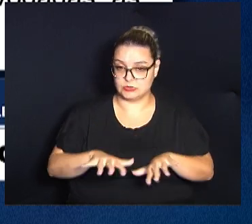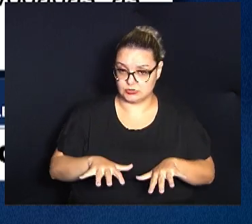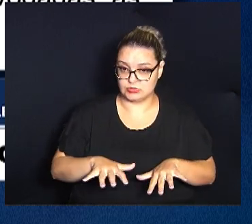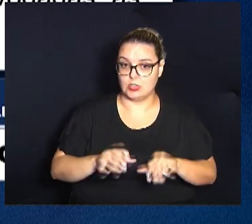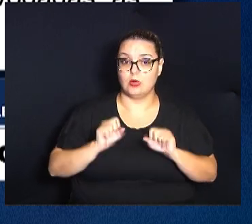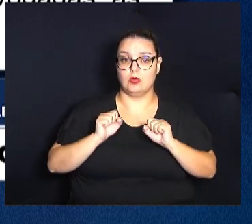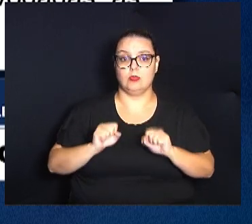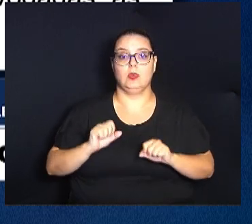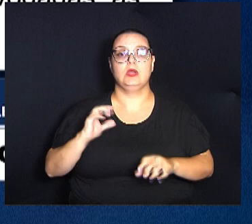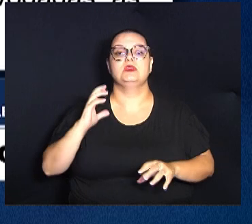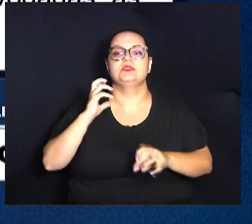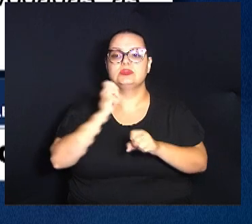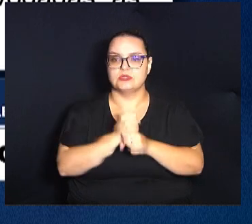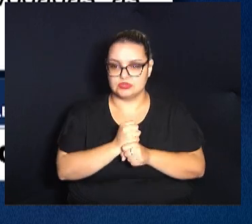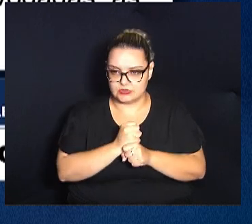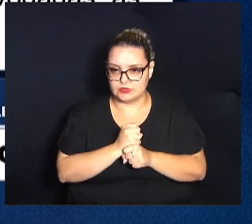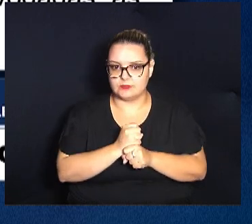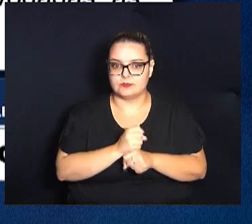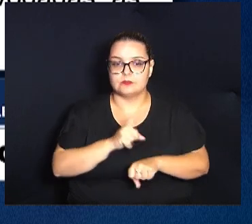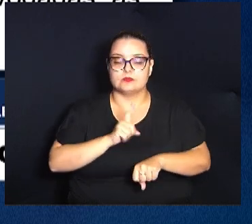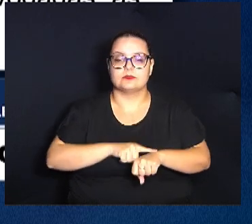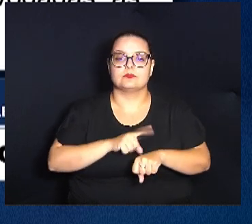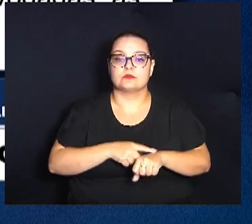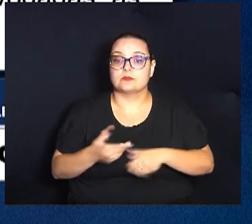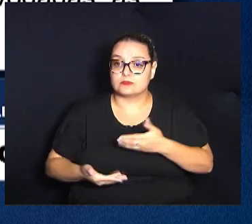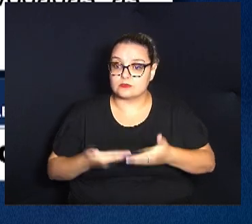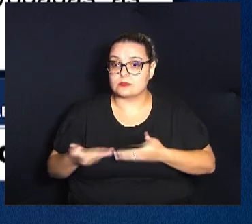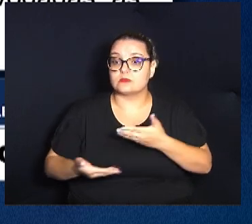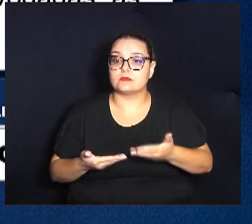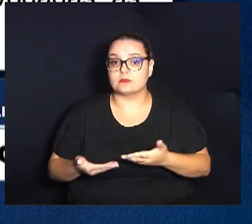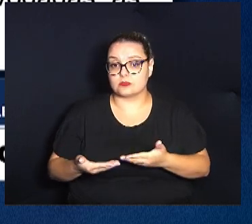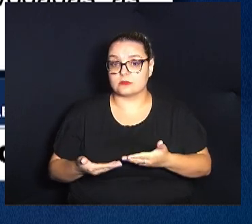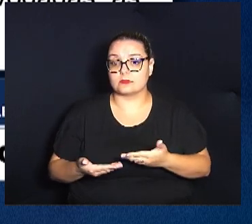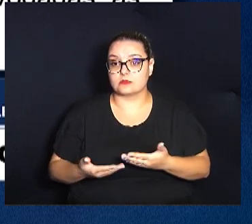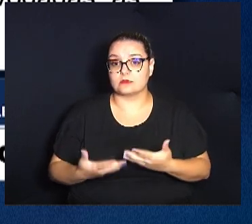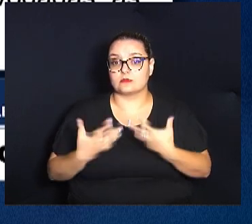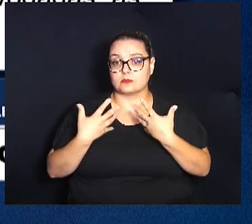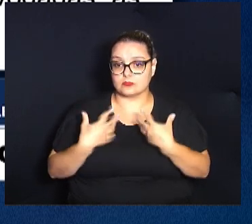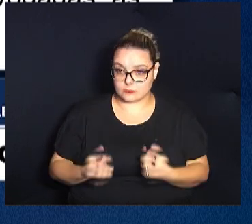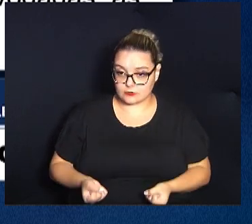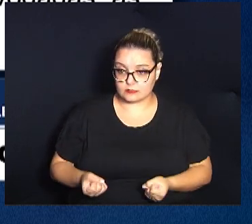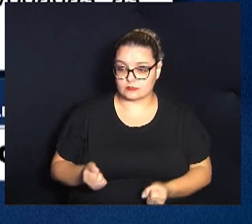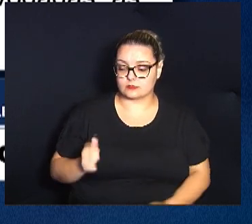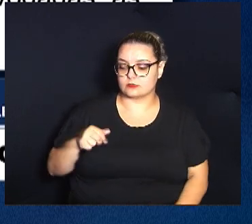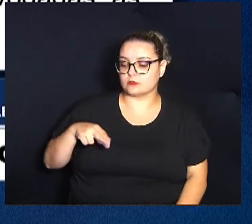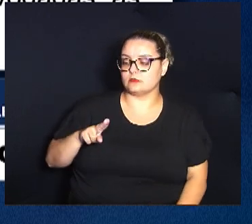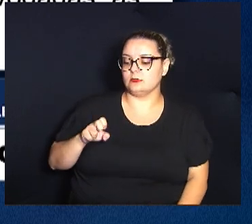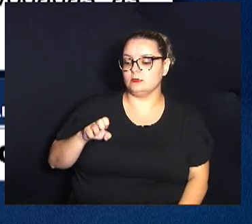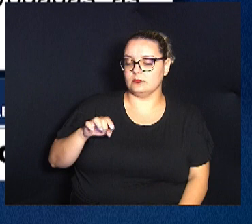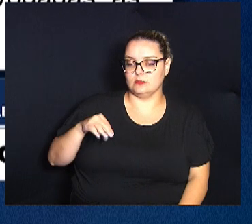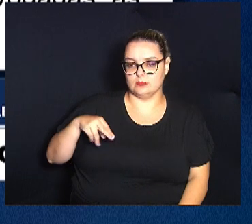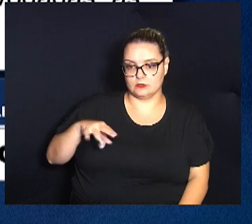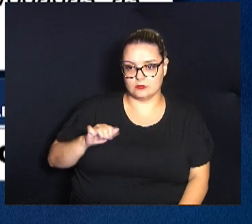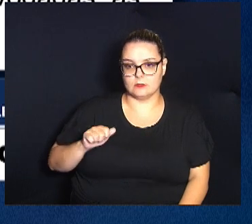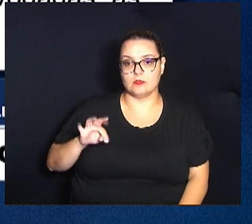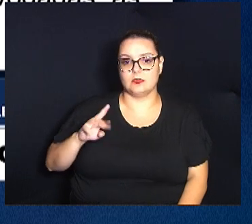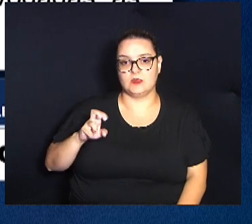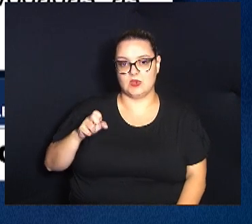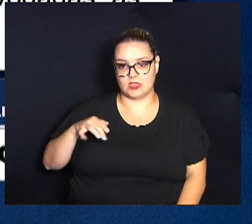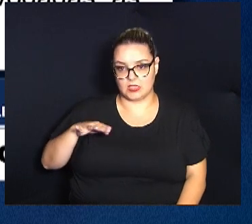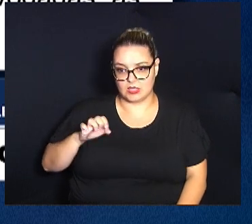ser contabilizados como tempo de serviço para efeitos de concessão de anuênios, triênios, quinquênios